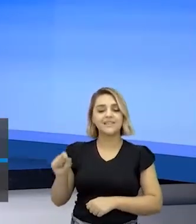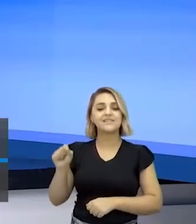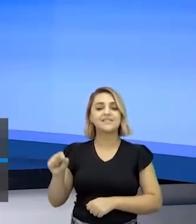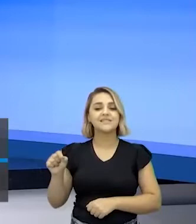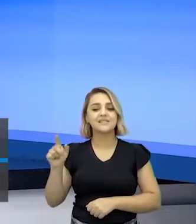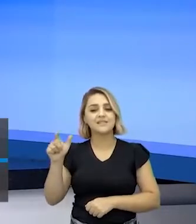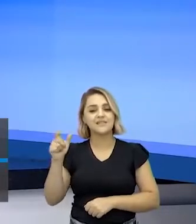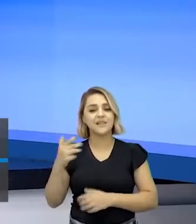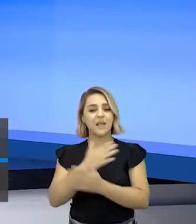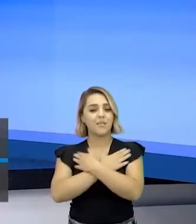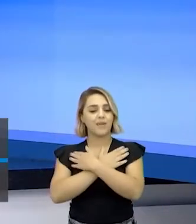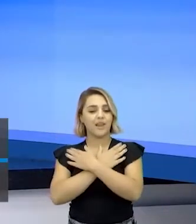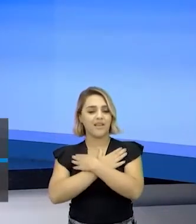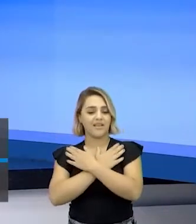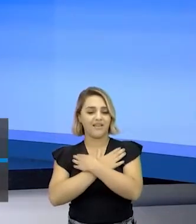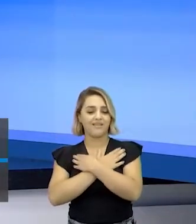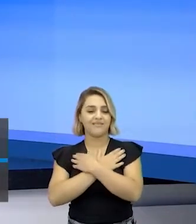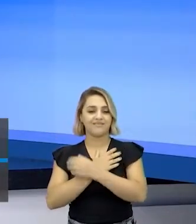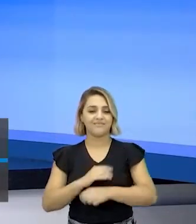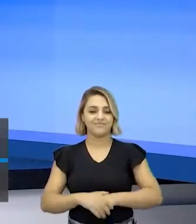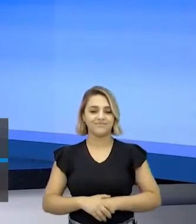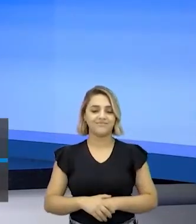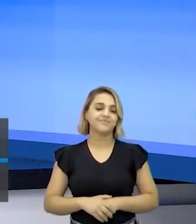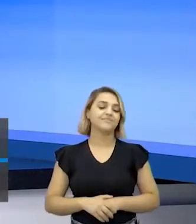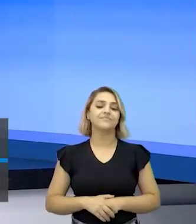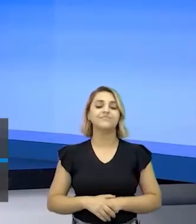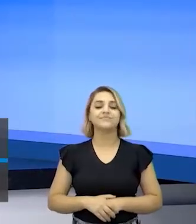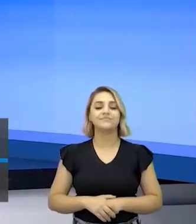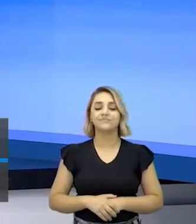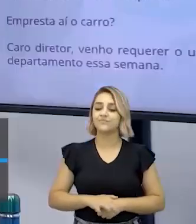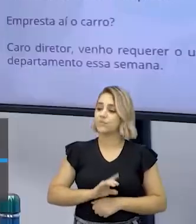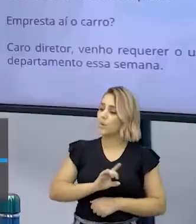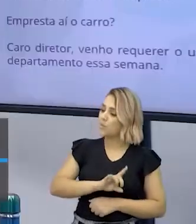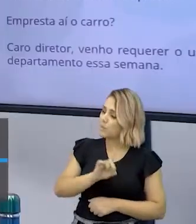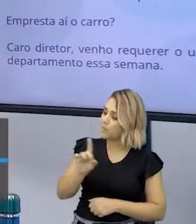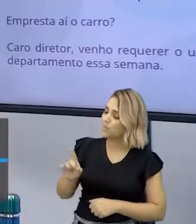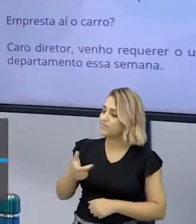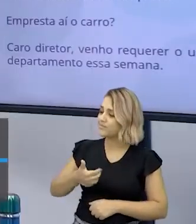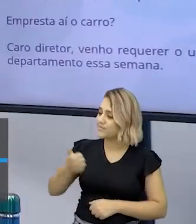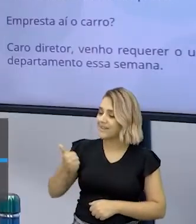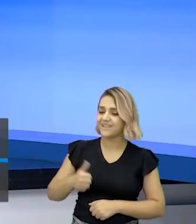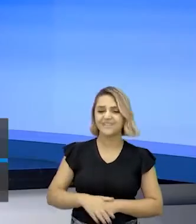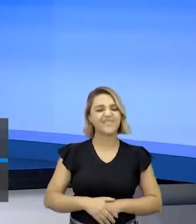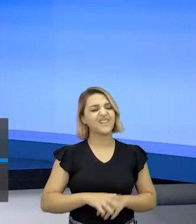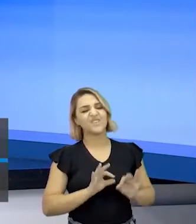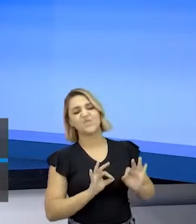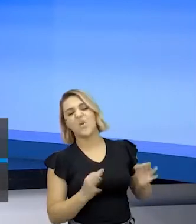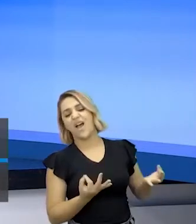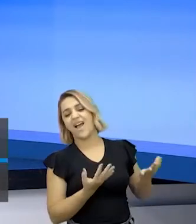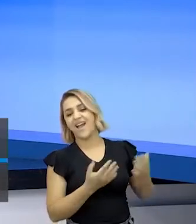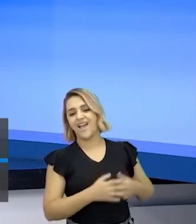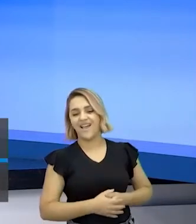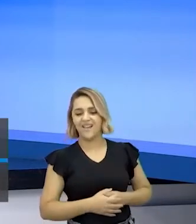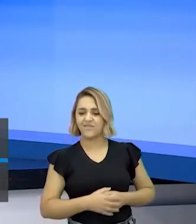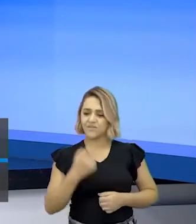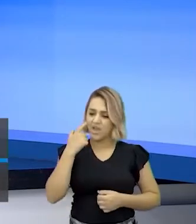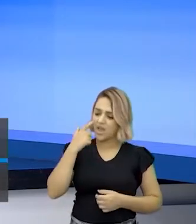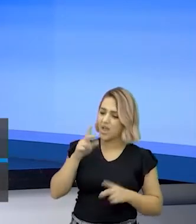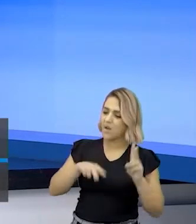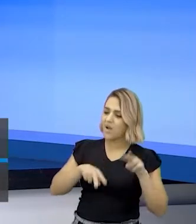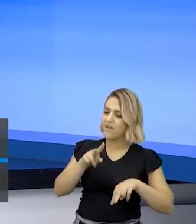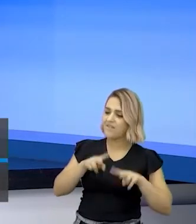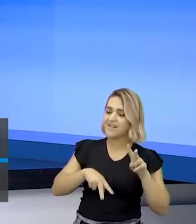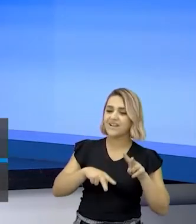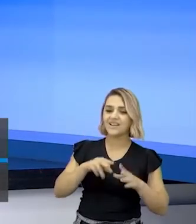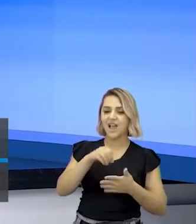eu sou o gestor de RH e a Elaine o Bruno. Bom dia, Bruno, tudo bem? Suave. Analisando o seu currículo, este será o